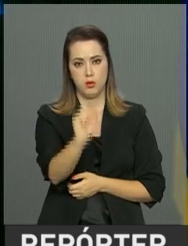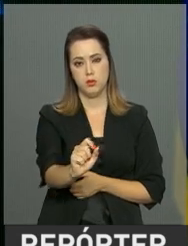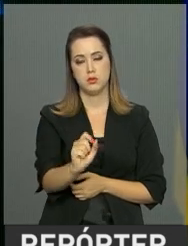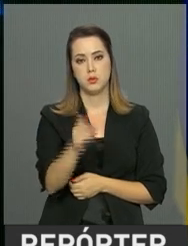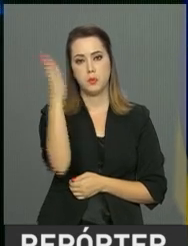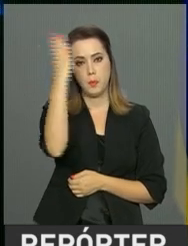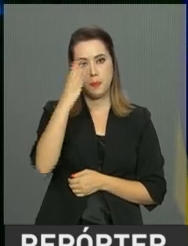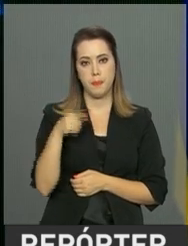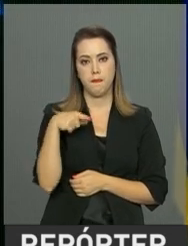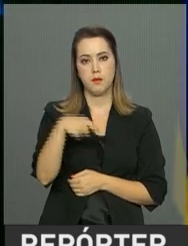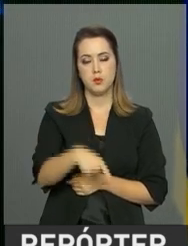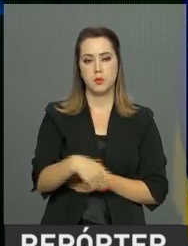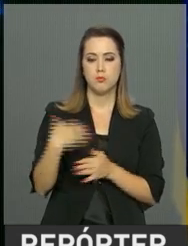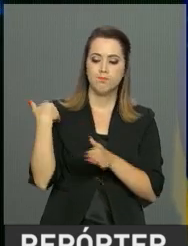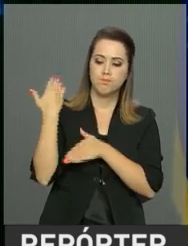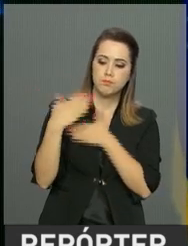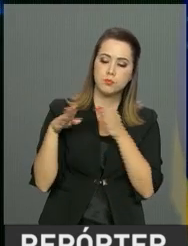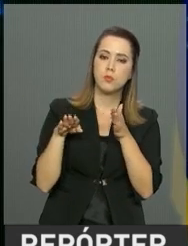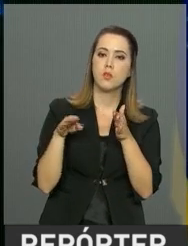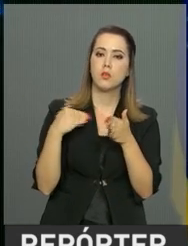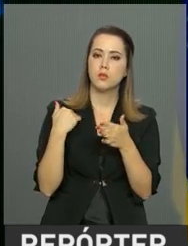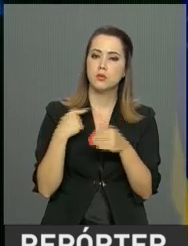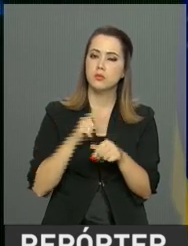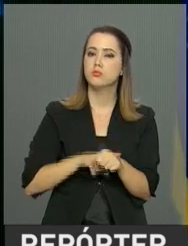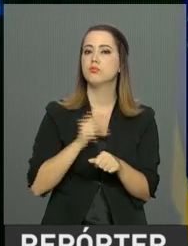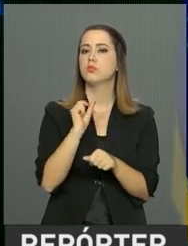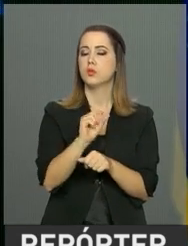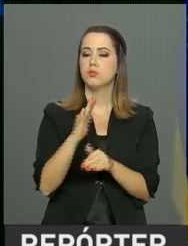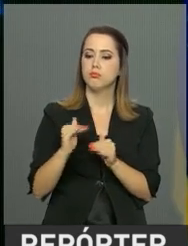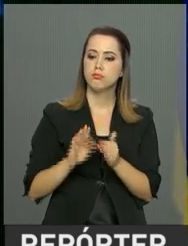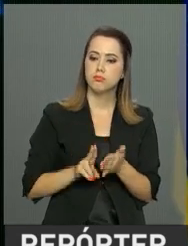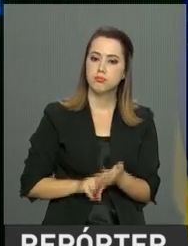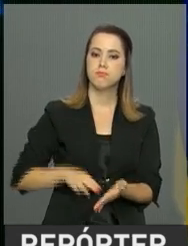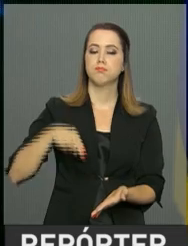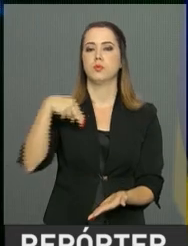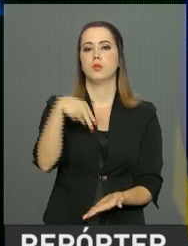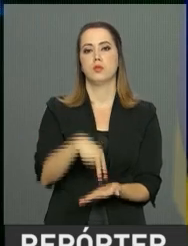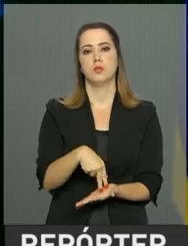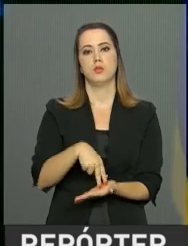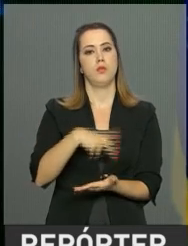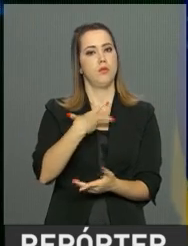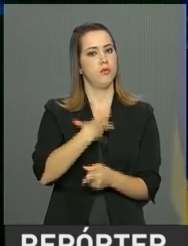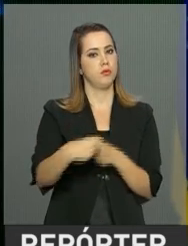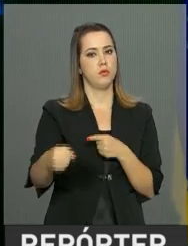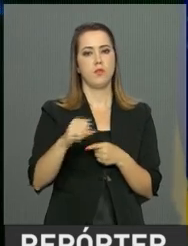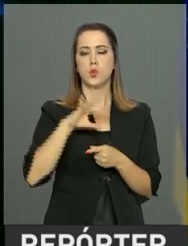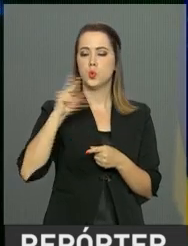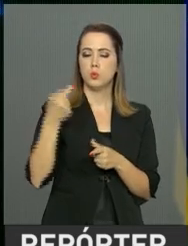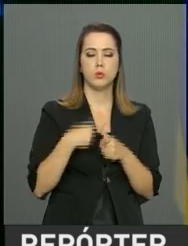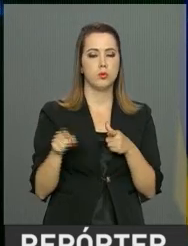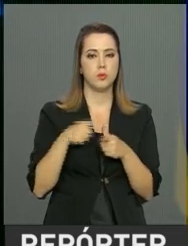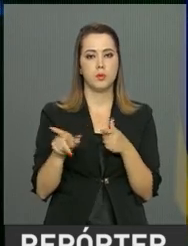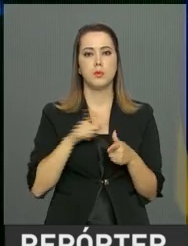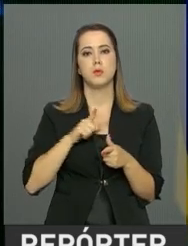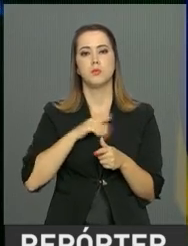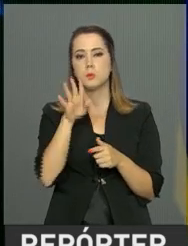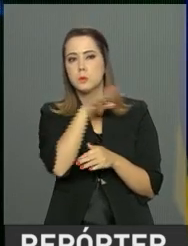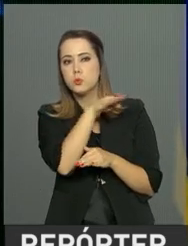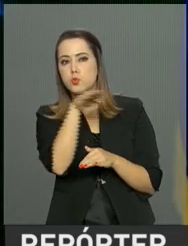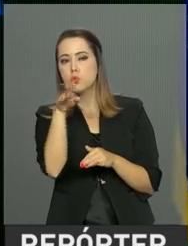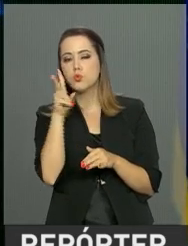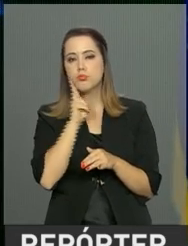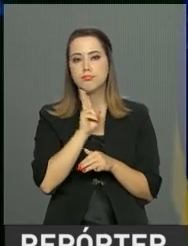o Brasil, nesses últimos tempos, levantou-se e superou toda e qualquer crise que se esboçava no